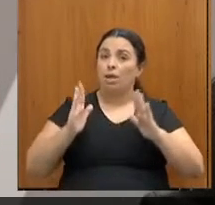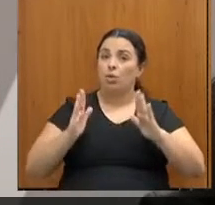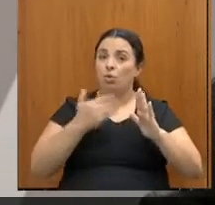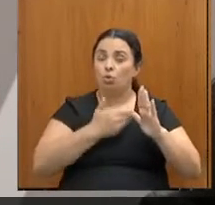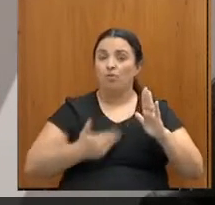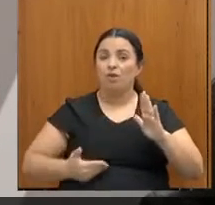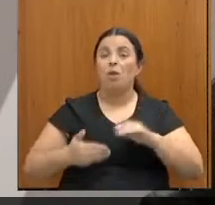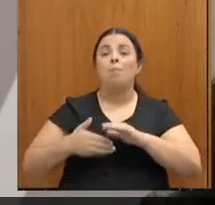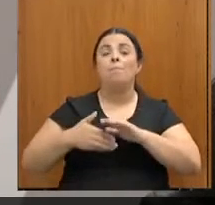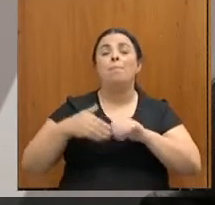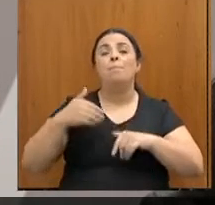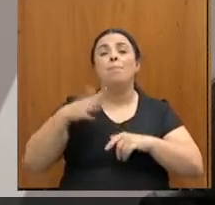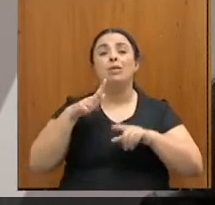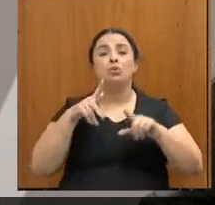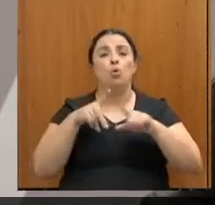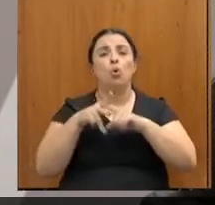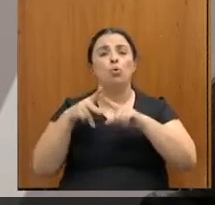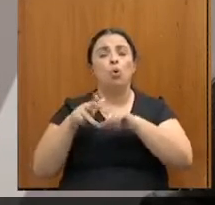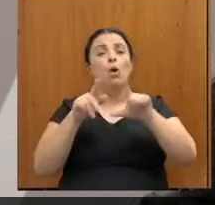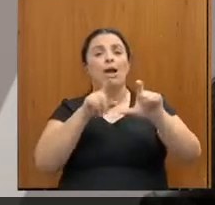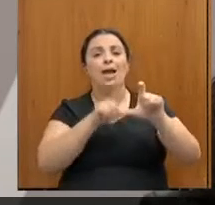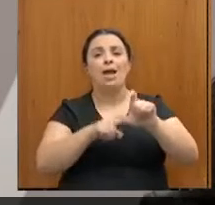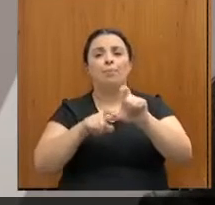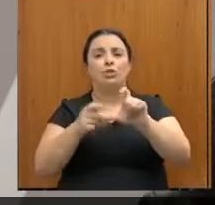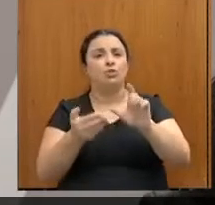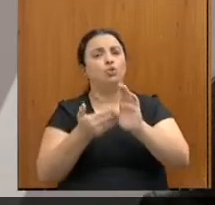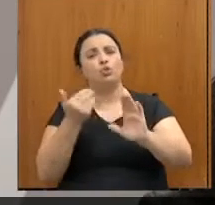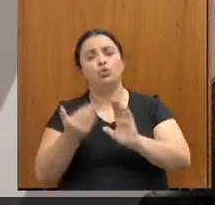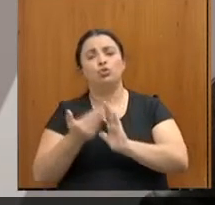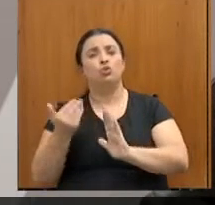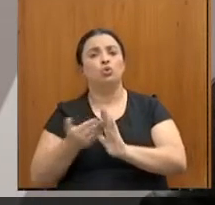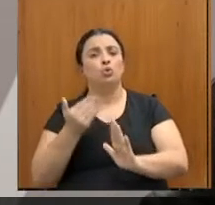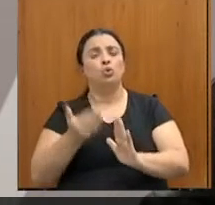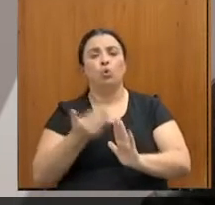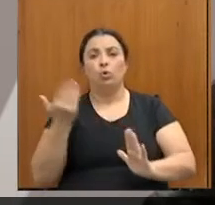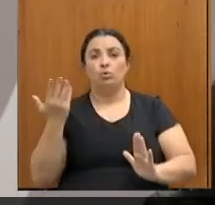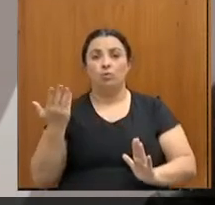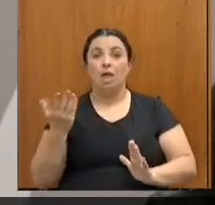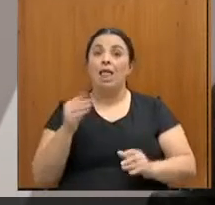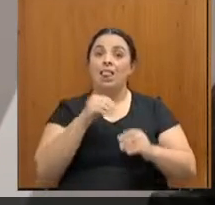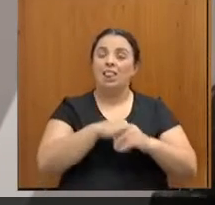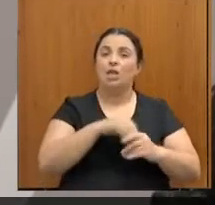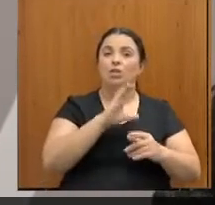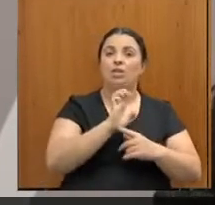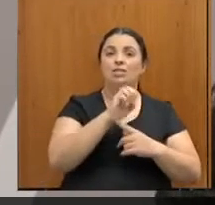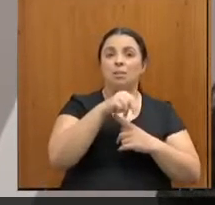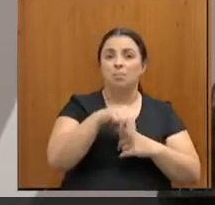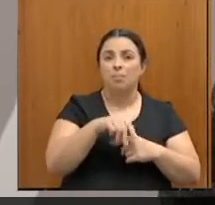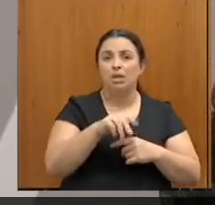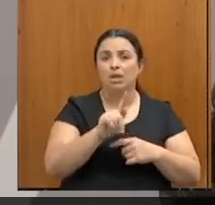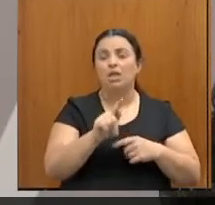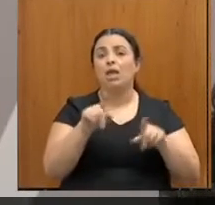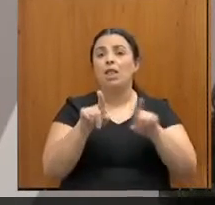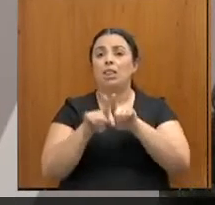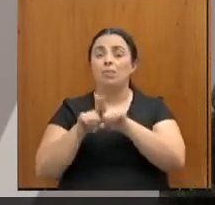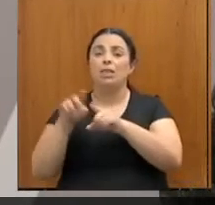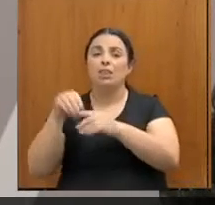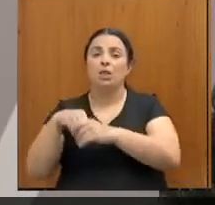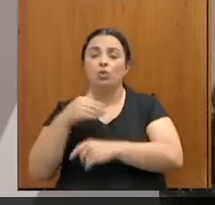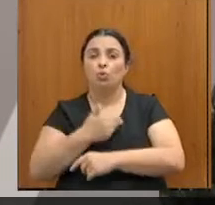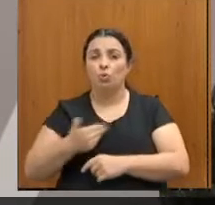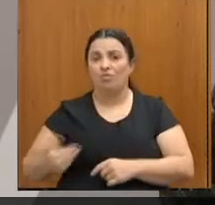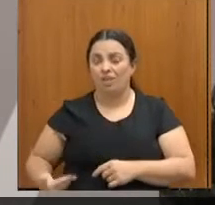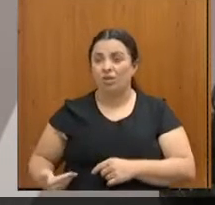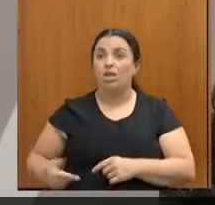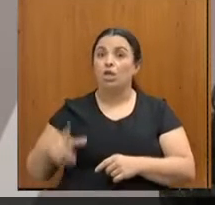do governo passado primeiro lado do governador foi tirar não só da Cemig mais de dentro do governo aquilo que estava sendo construído